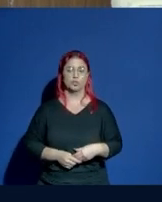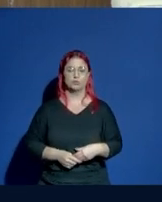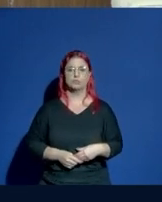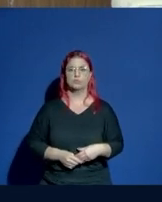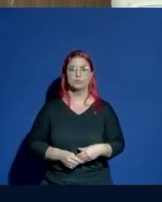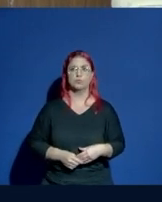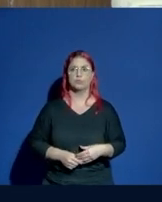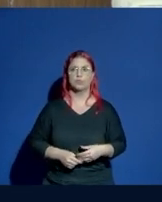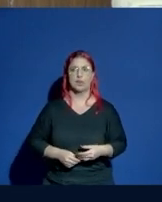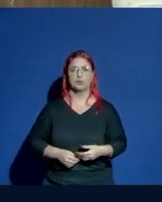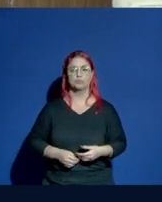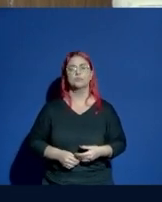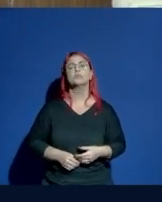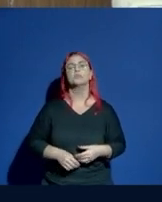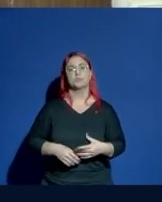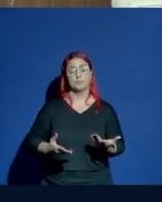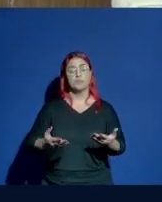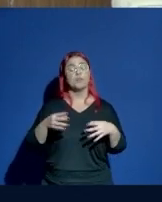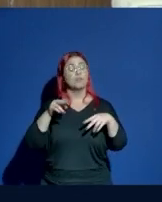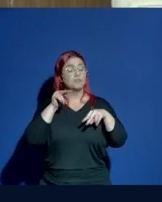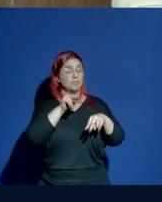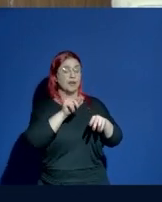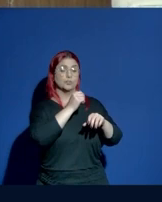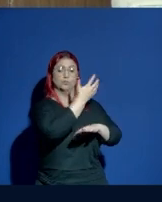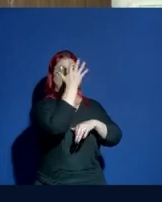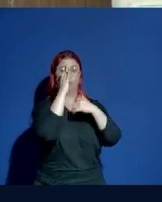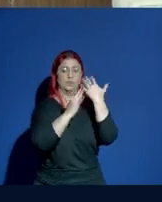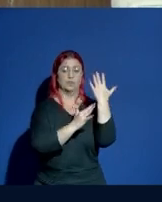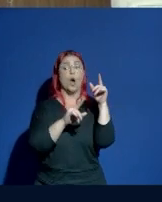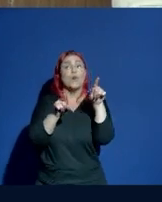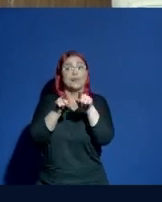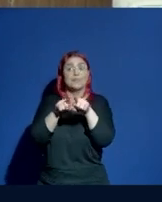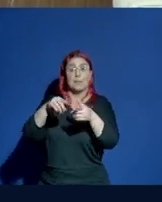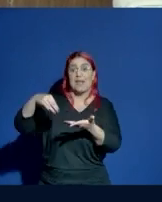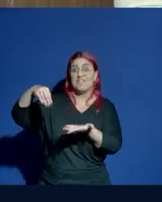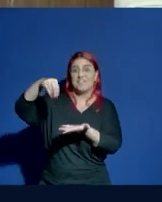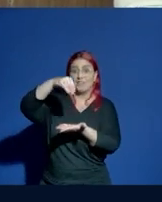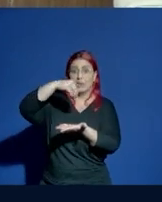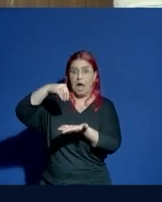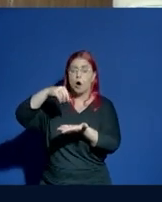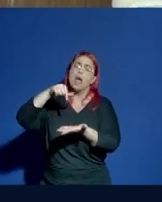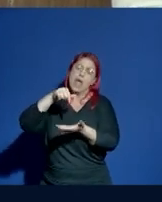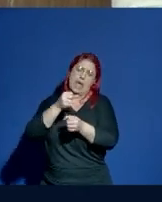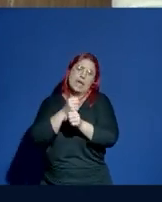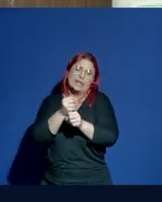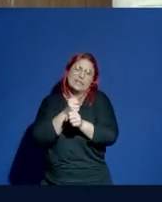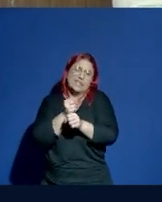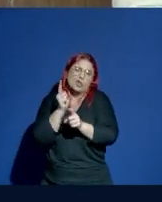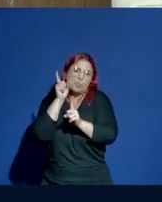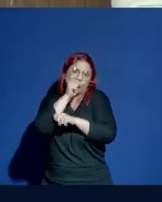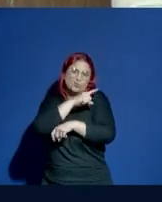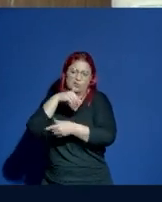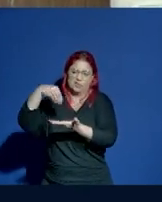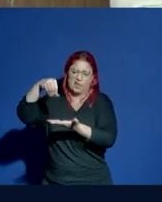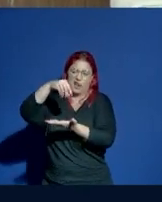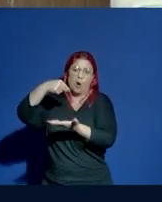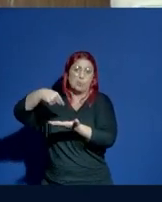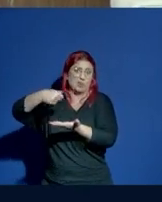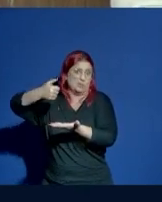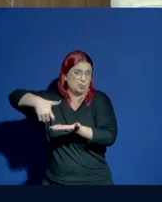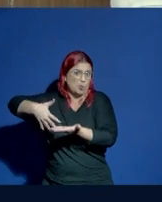e eu olhando para Florestal e para cereais Onde nós estamos entrando foi um ano um pouco mais difícil para cereais em questão de preço né